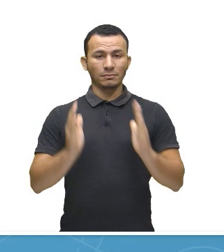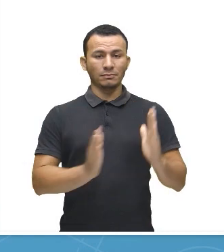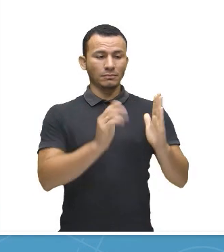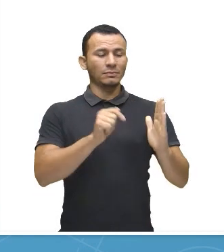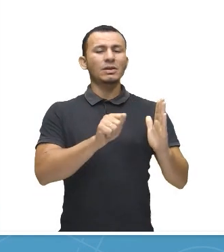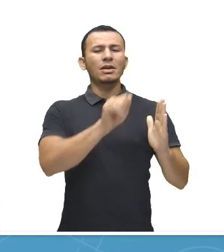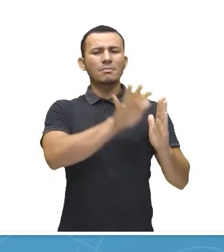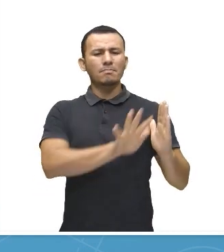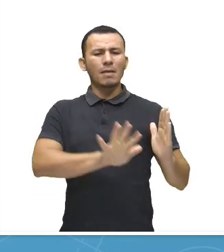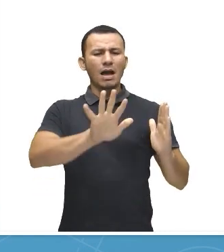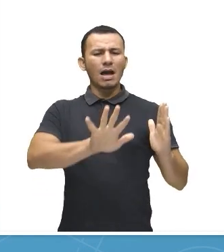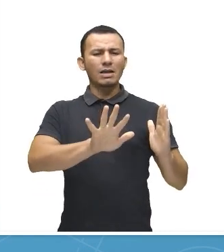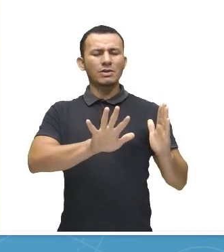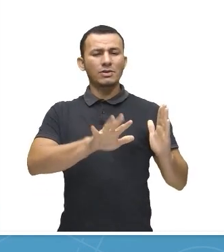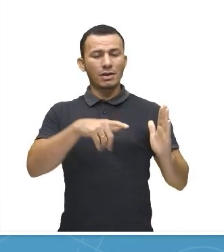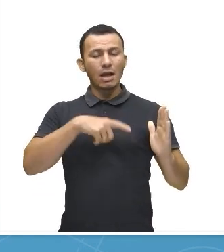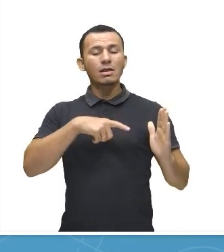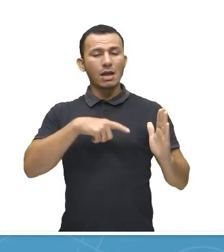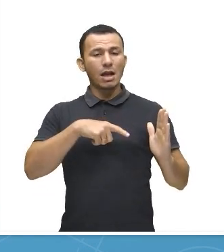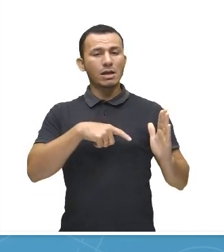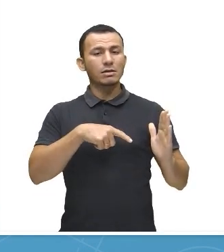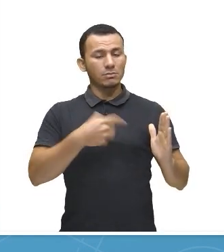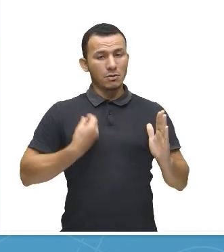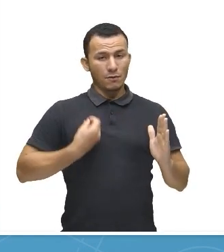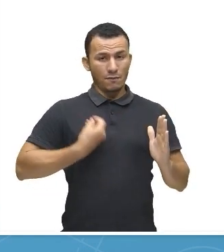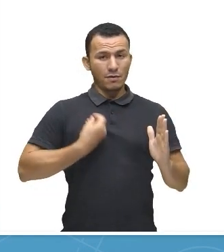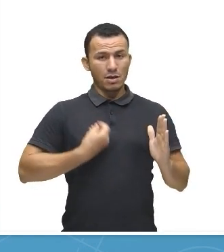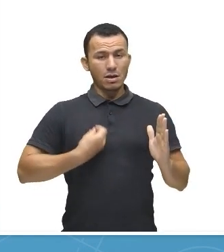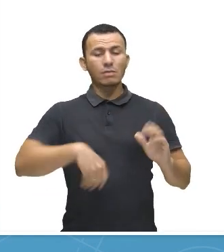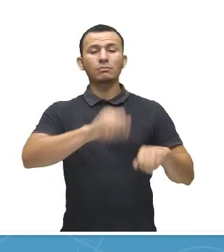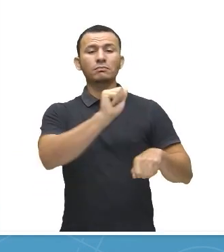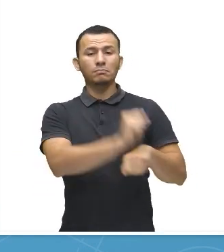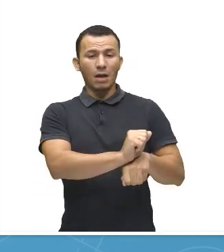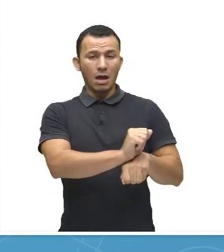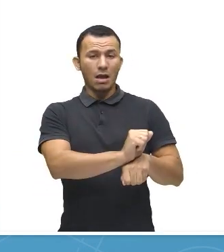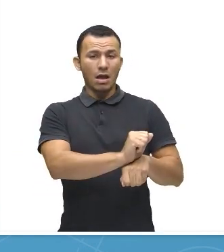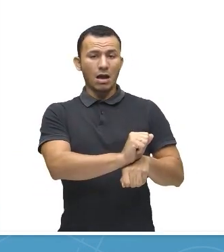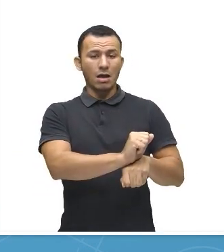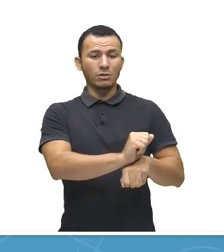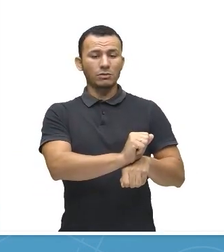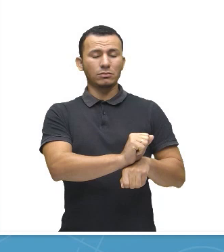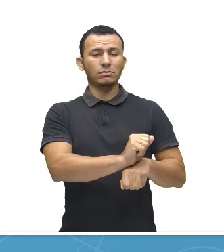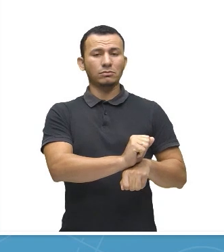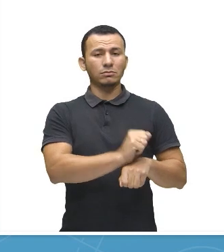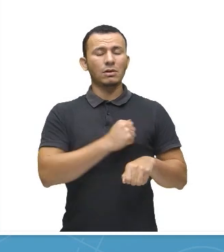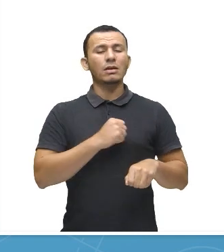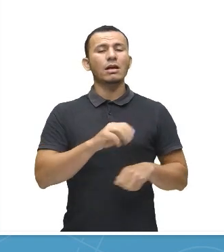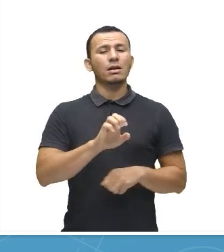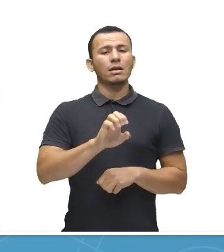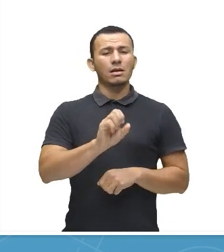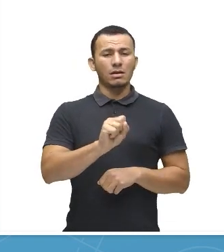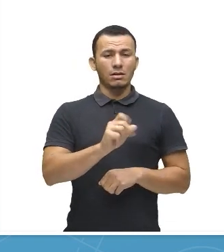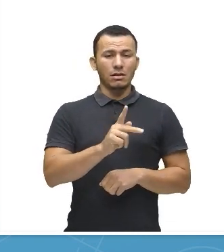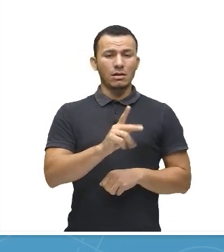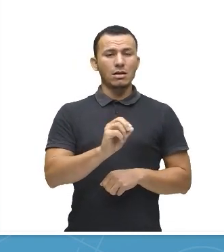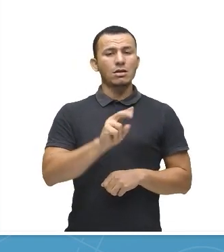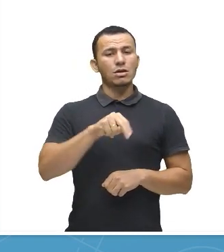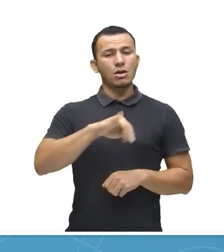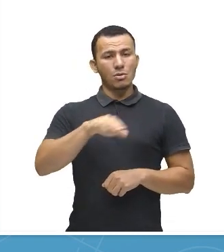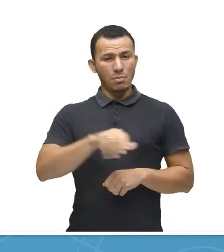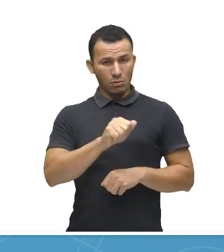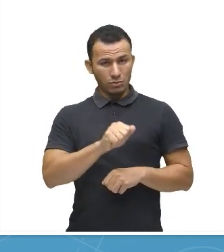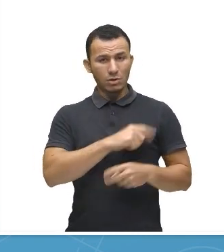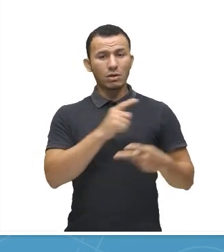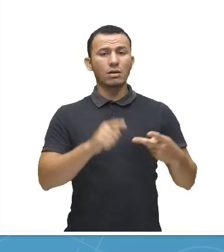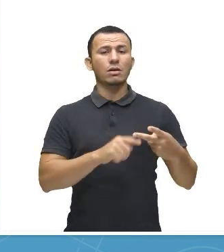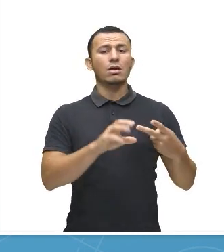cartela vocês estão vendo aí seres vivos fixos, né? Você tem aí esponjas marítimas, corais, que são seres vivos, mas